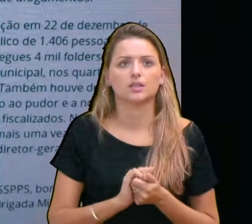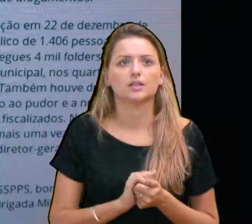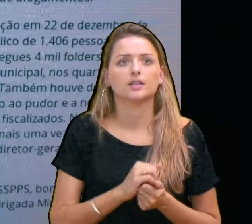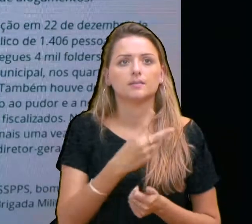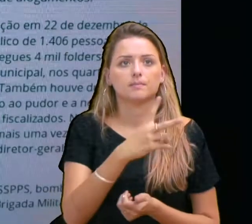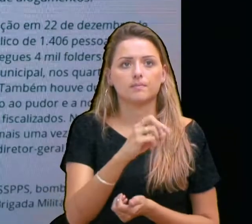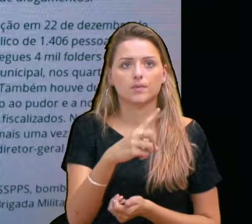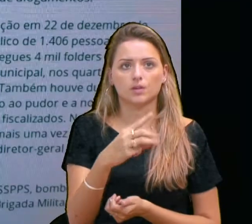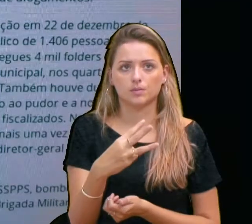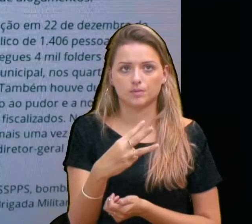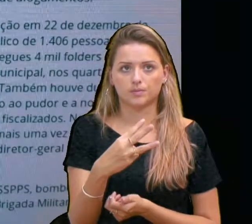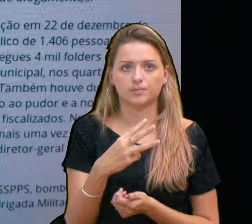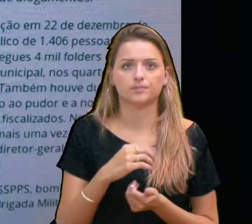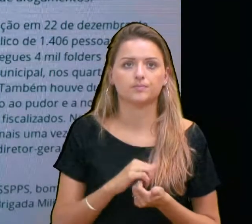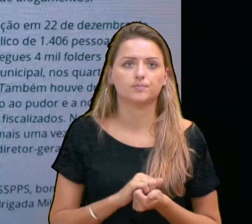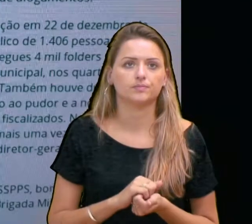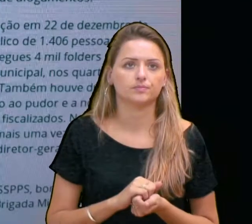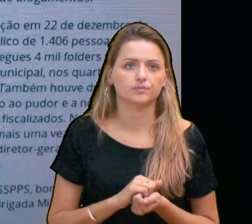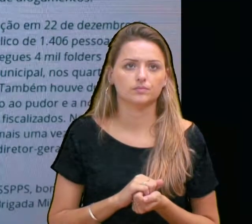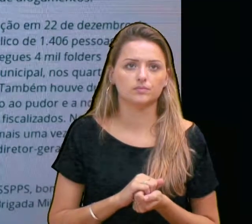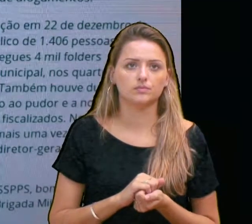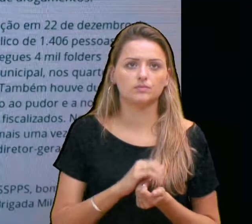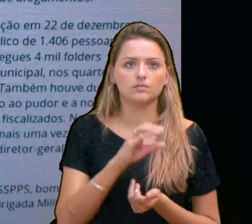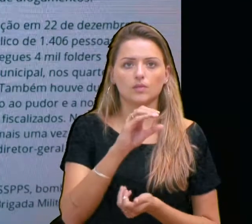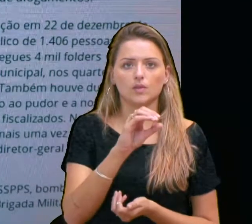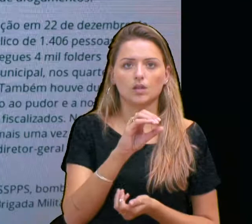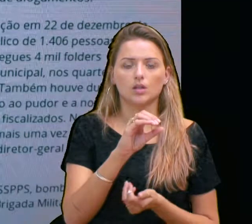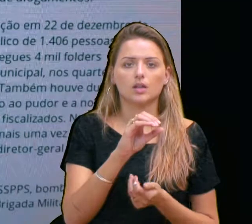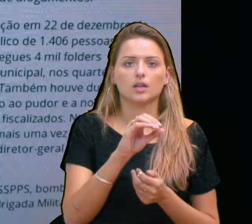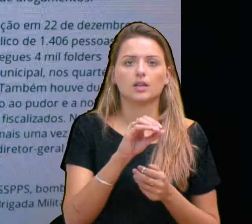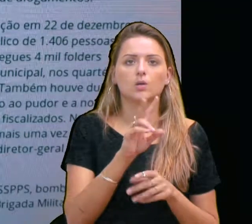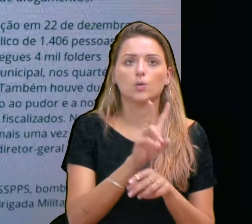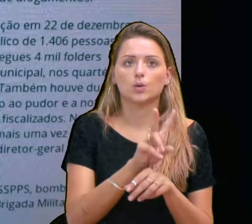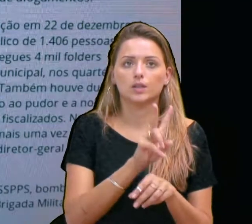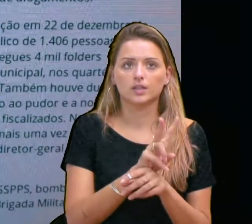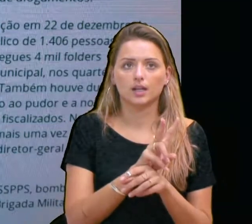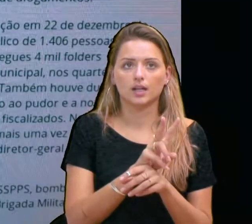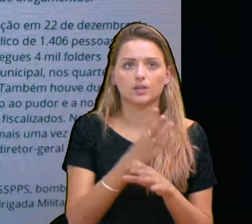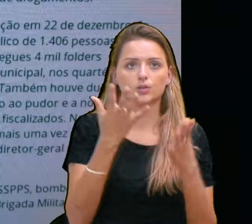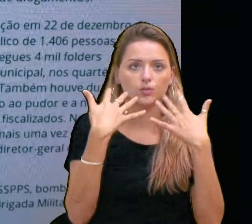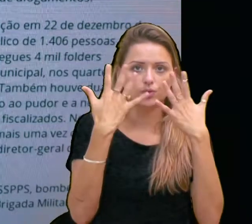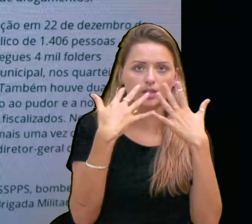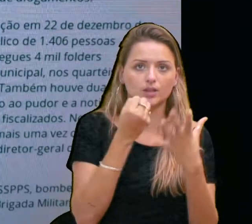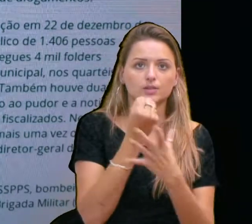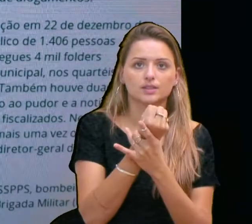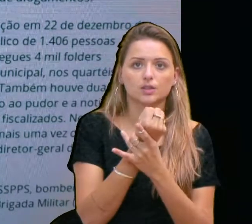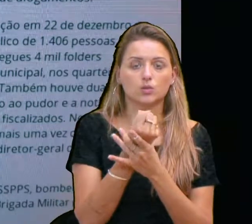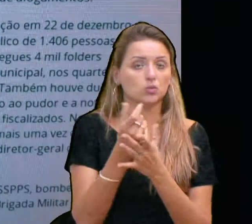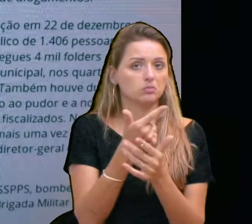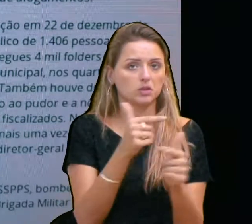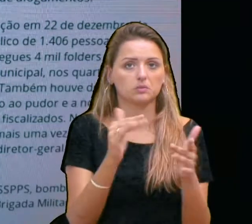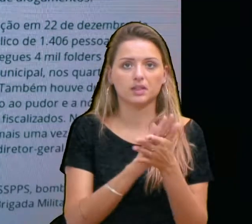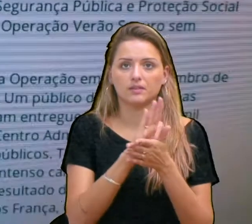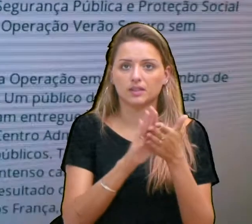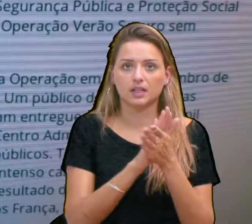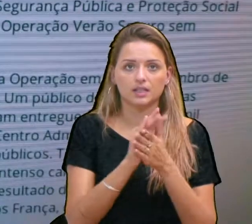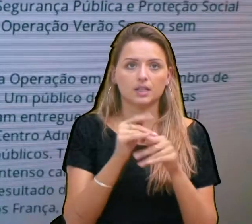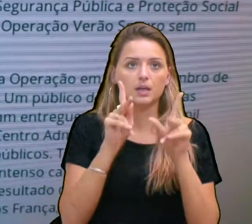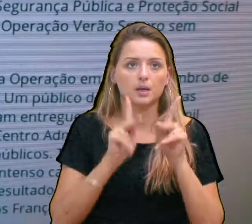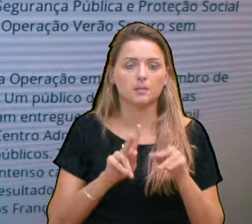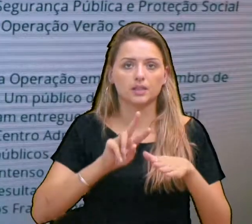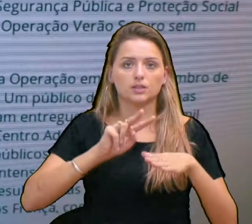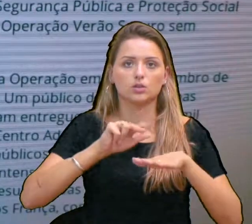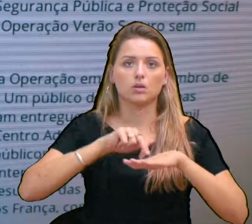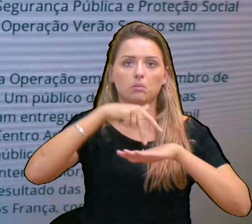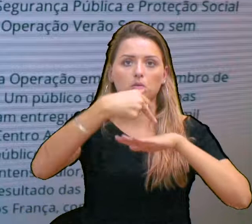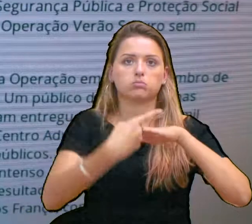de 2013, Operação Verão Seguro encerra sem afogamentos nas áreas fiscalizadas. 2013, lá em